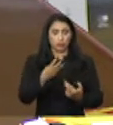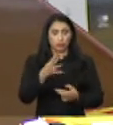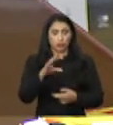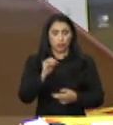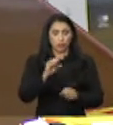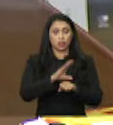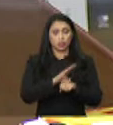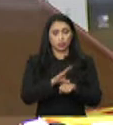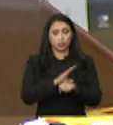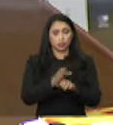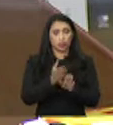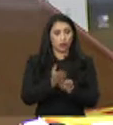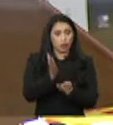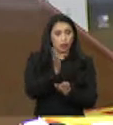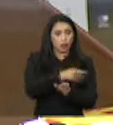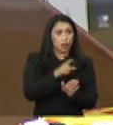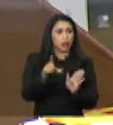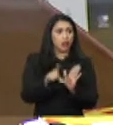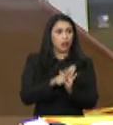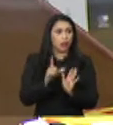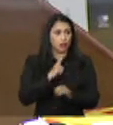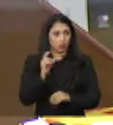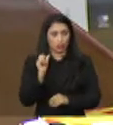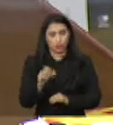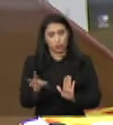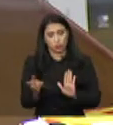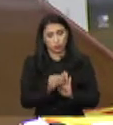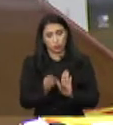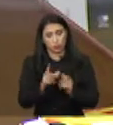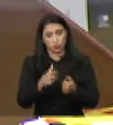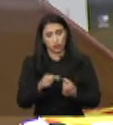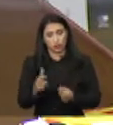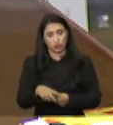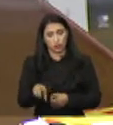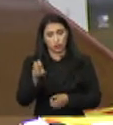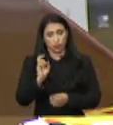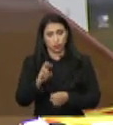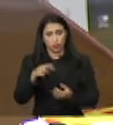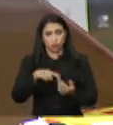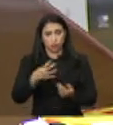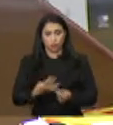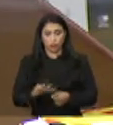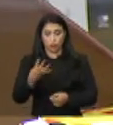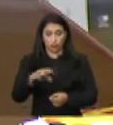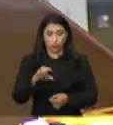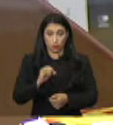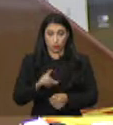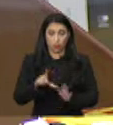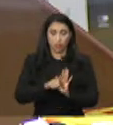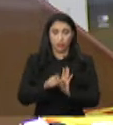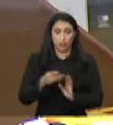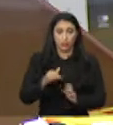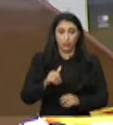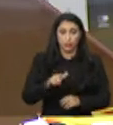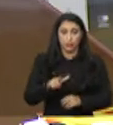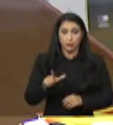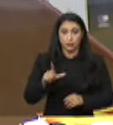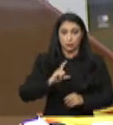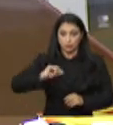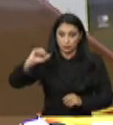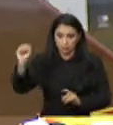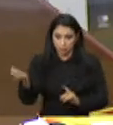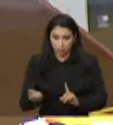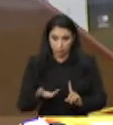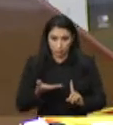que prevê a retroação da lei penal mais benéfica afirma tal dispositivo Artigo 5º inciso 40 lei penal Não retroagirá Salvo para beneficiar